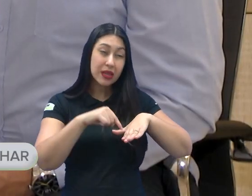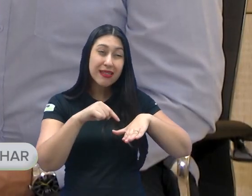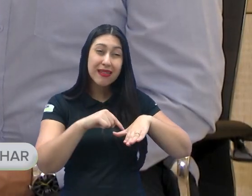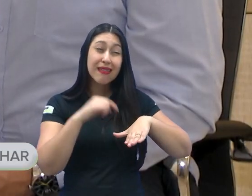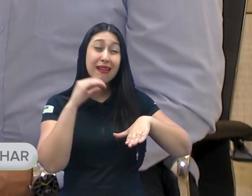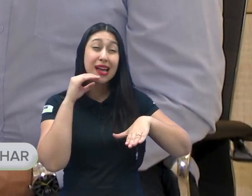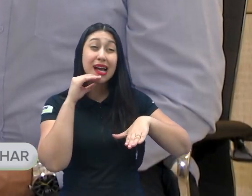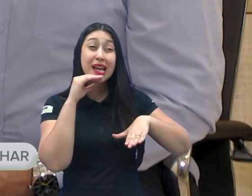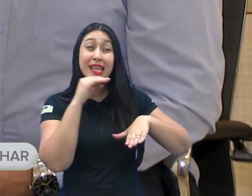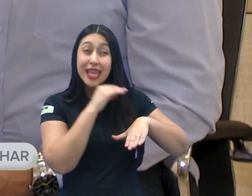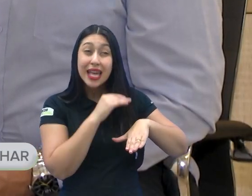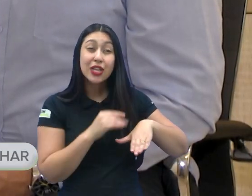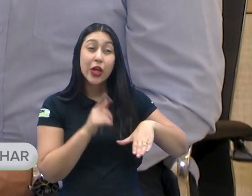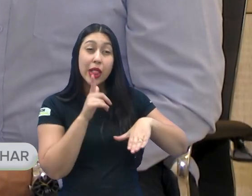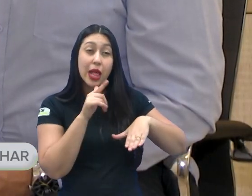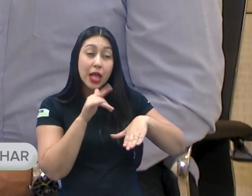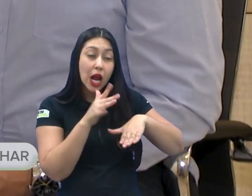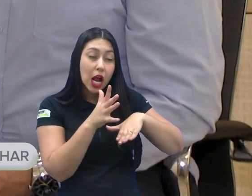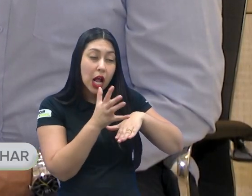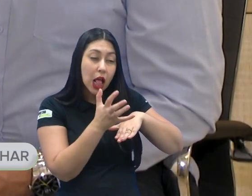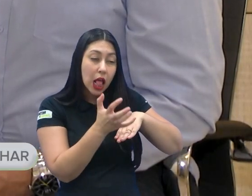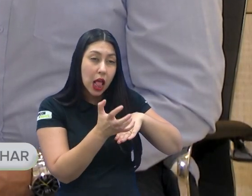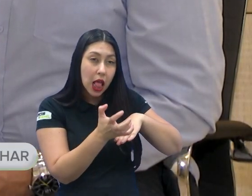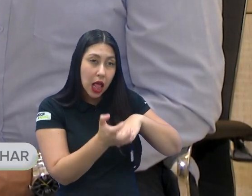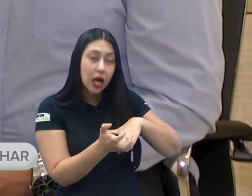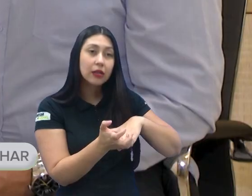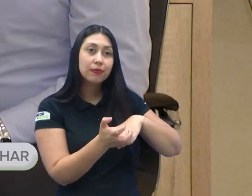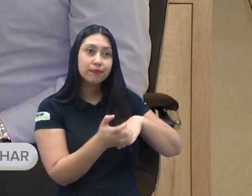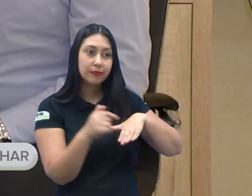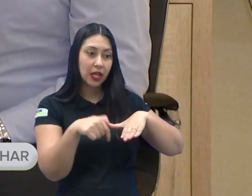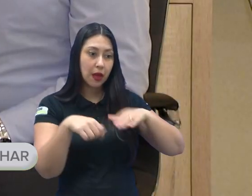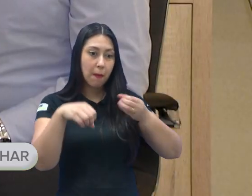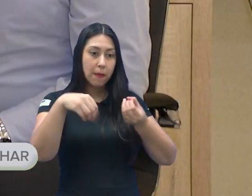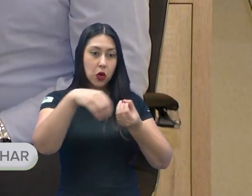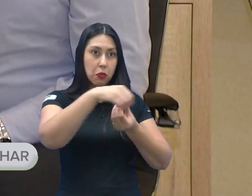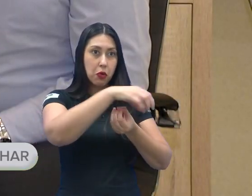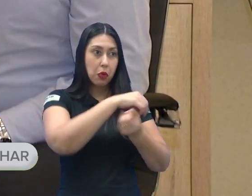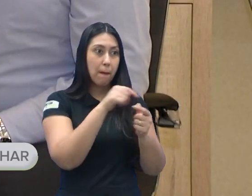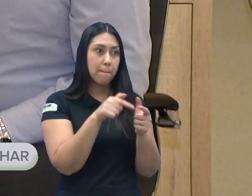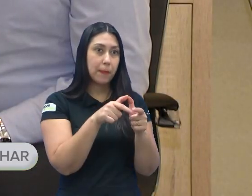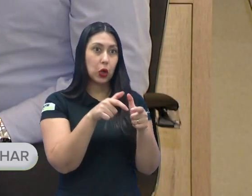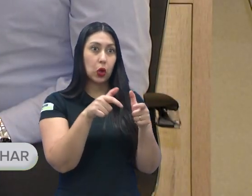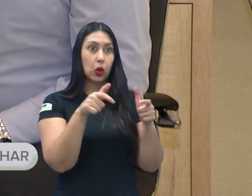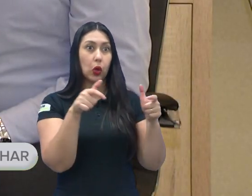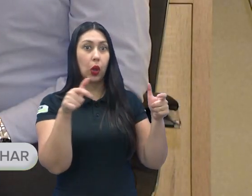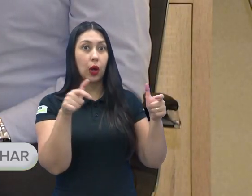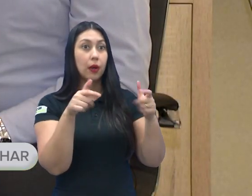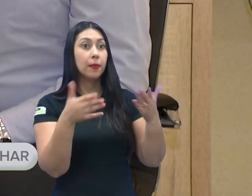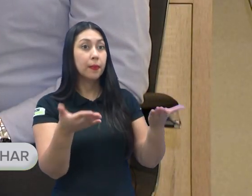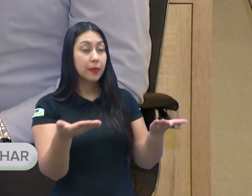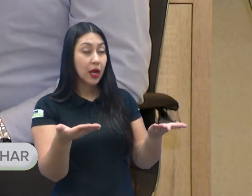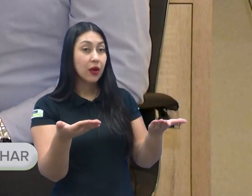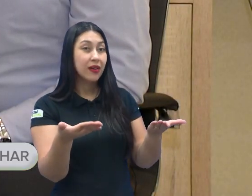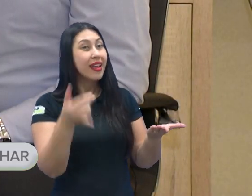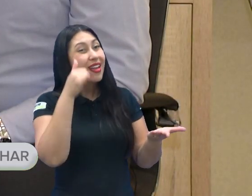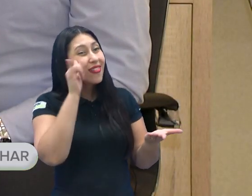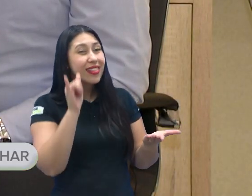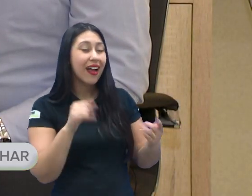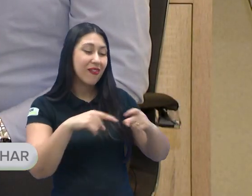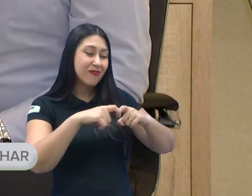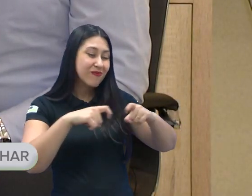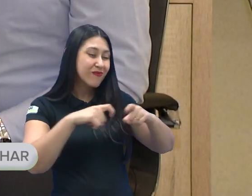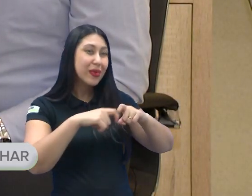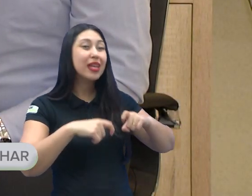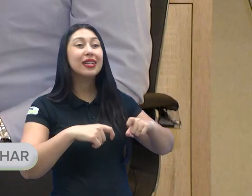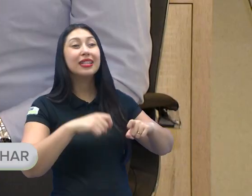quente, úmido e abafado, é onde a proliferação acontece. Evitar de usar meia sintética, porque ela não absorve o